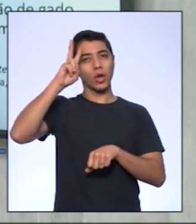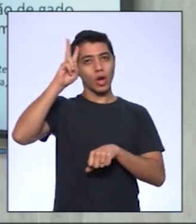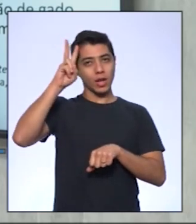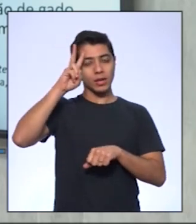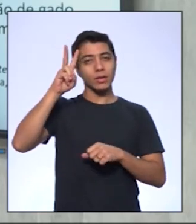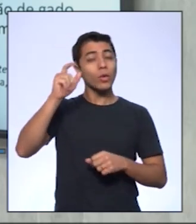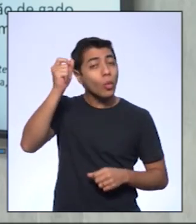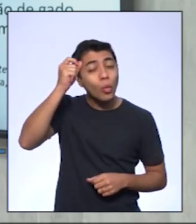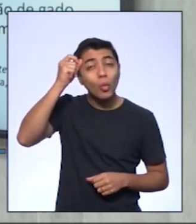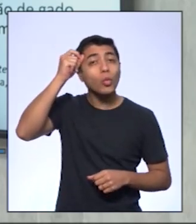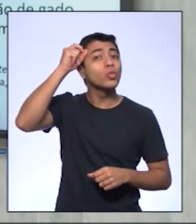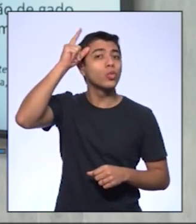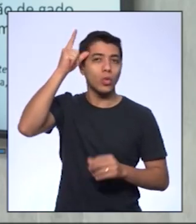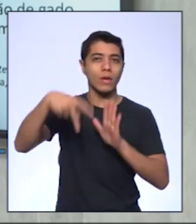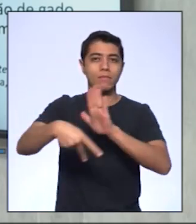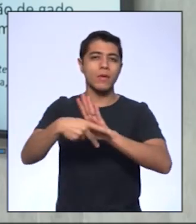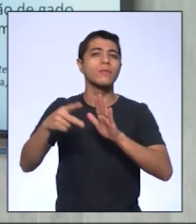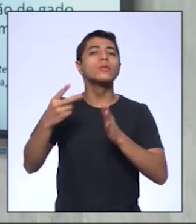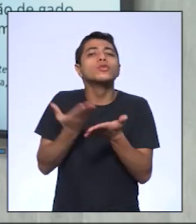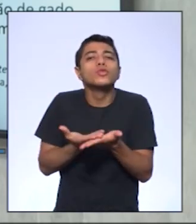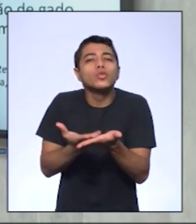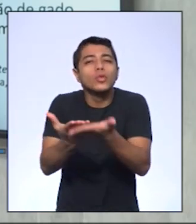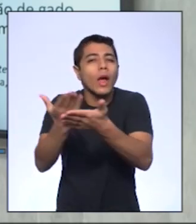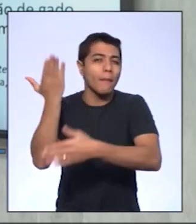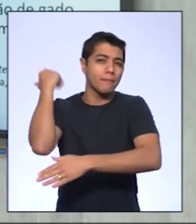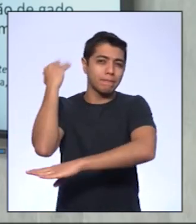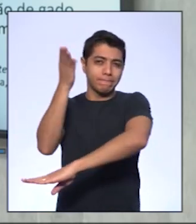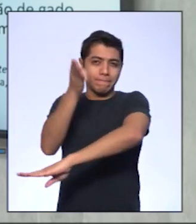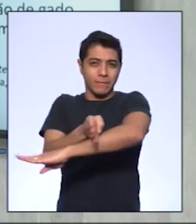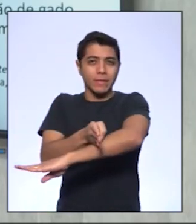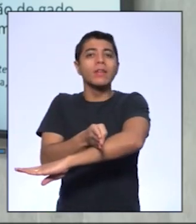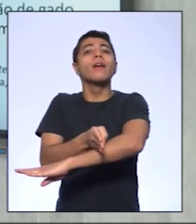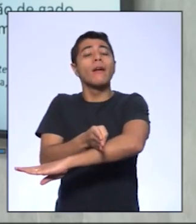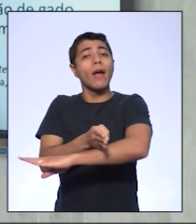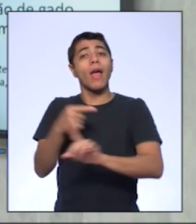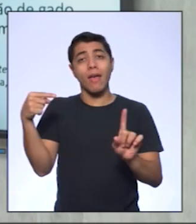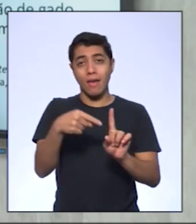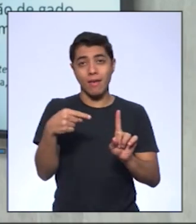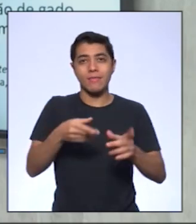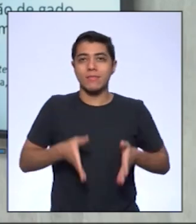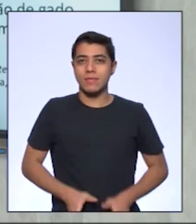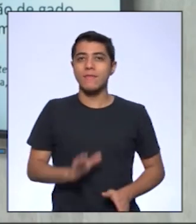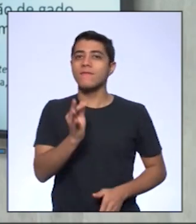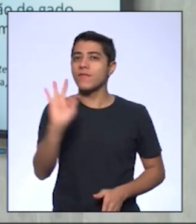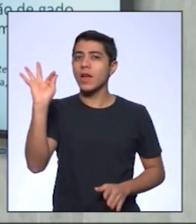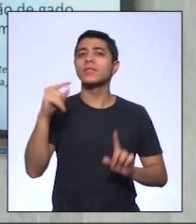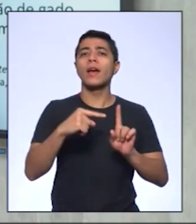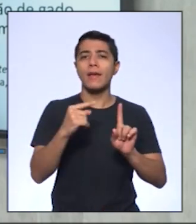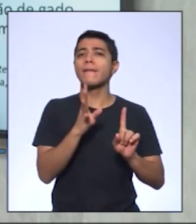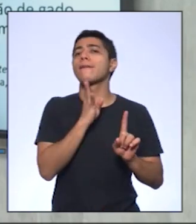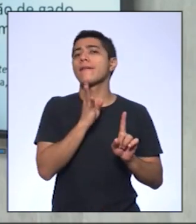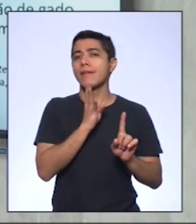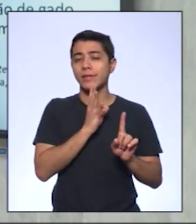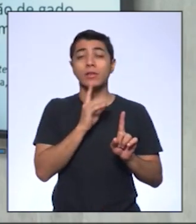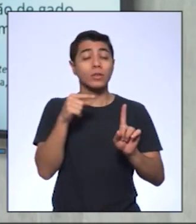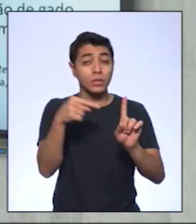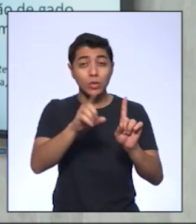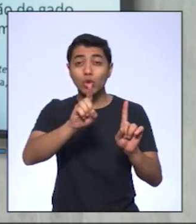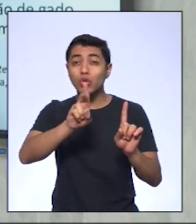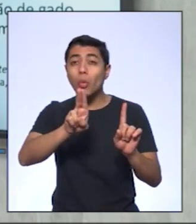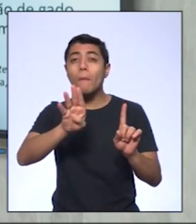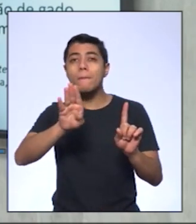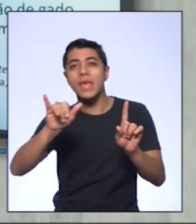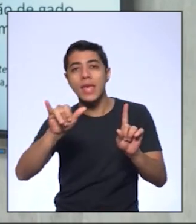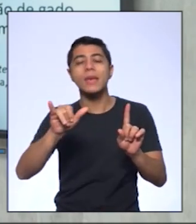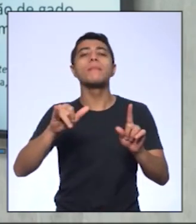mundo medieval, um francês que estuda muito, manja muito de Idade Média, tá? Ele é uma figura recorrente também nas provas. Nesse